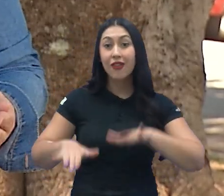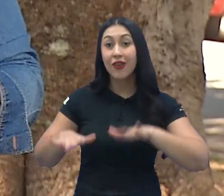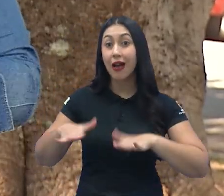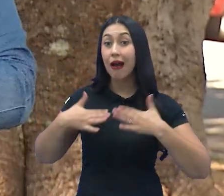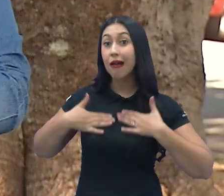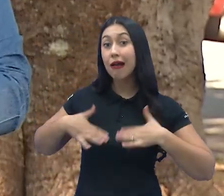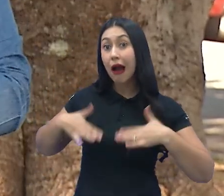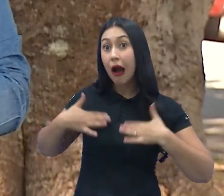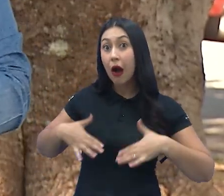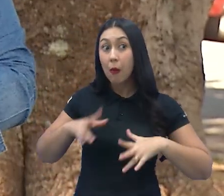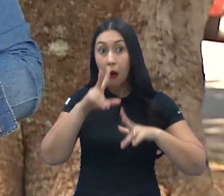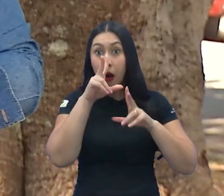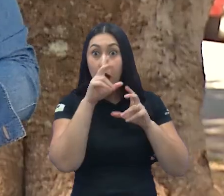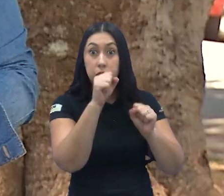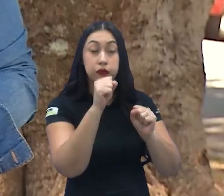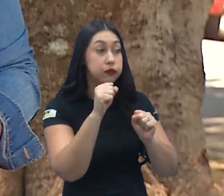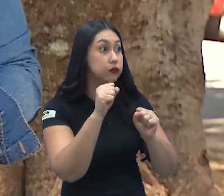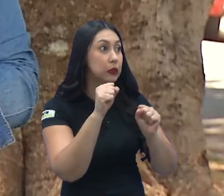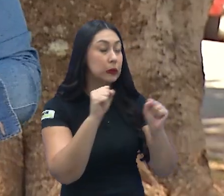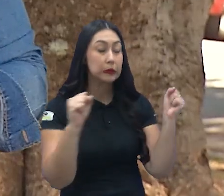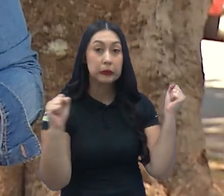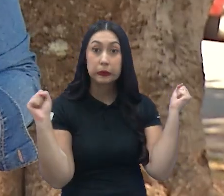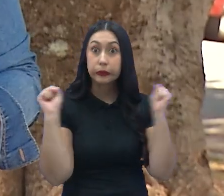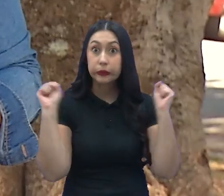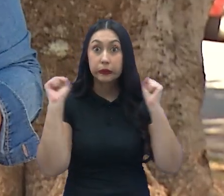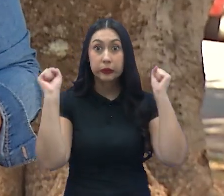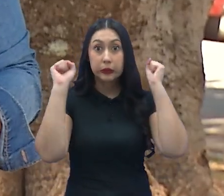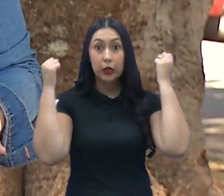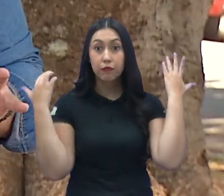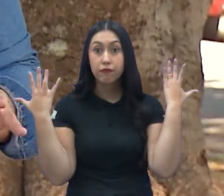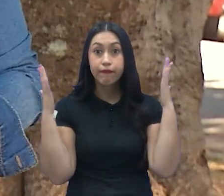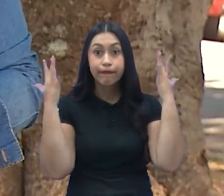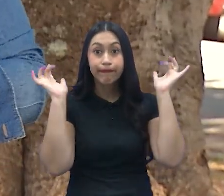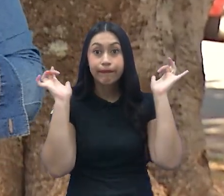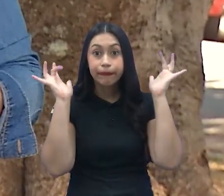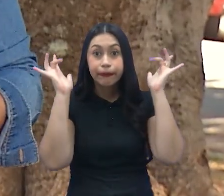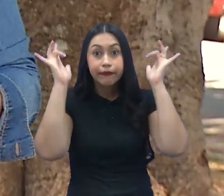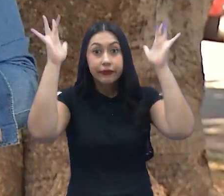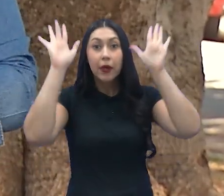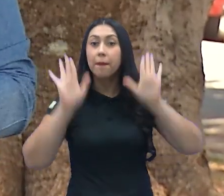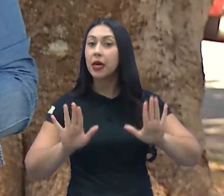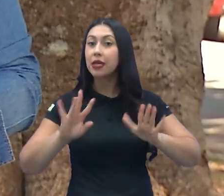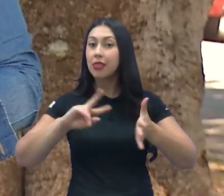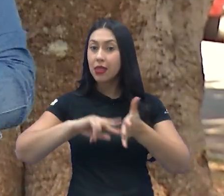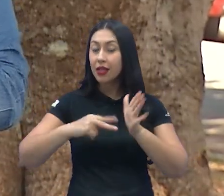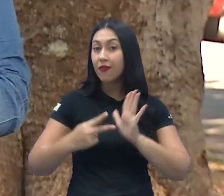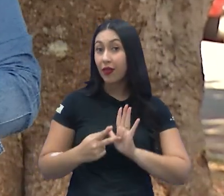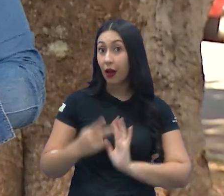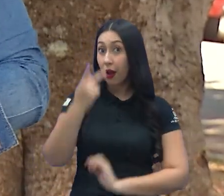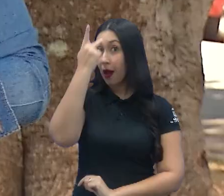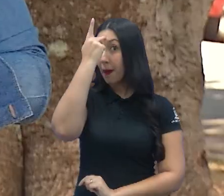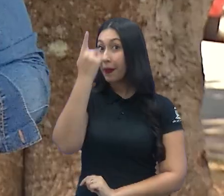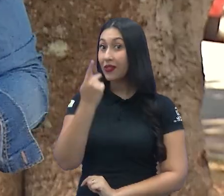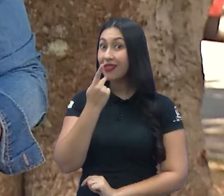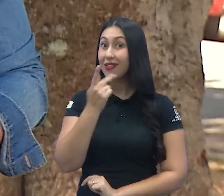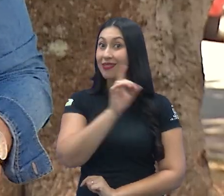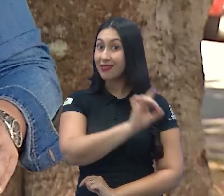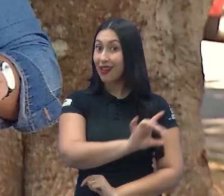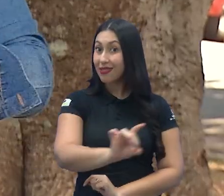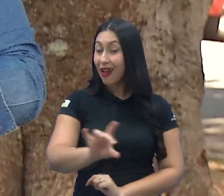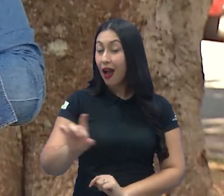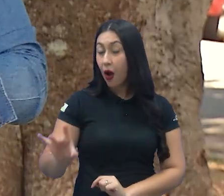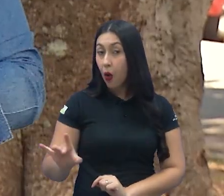intensas, explosivas, mas nada mais é que a personalidade de cada um, como cada